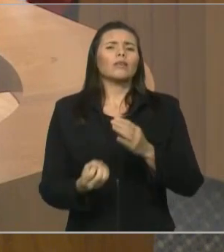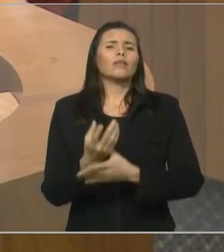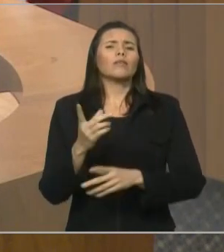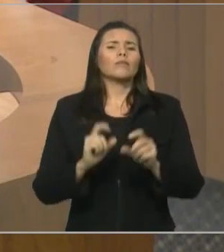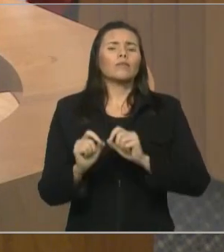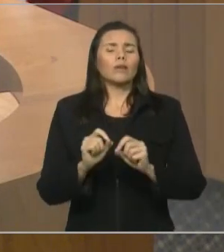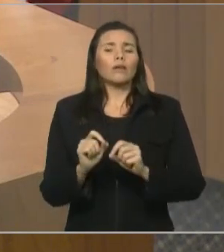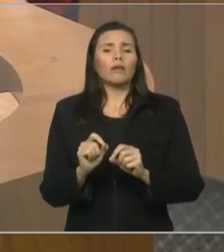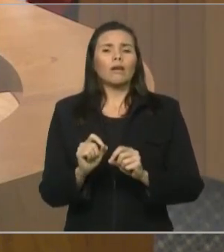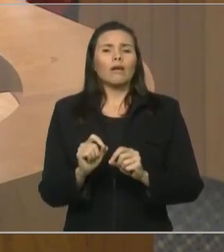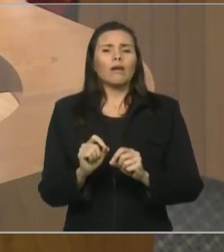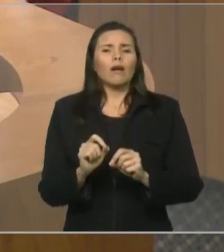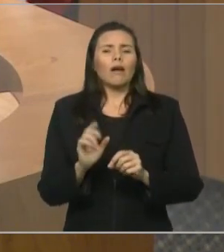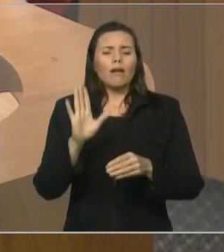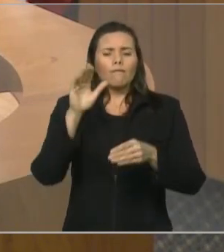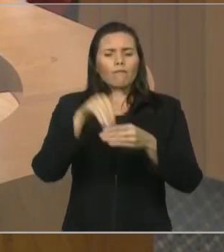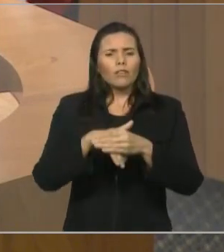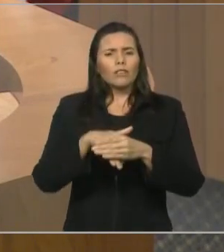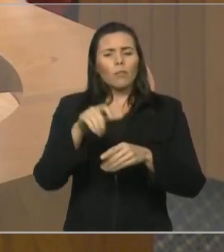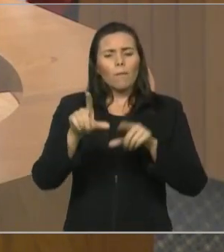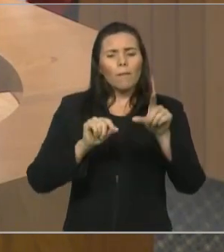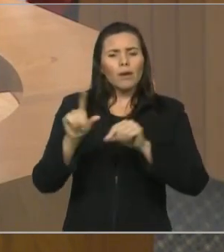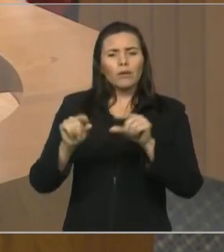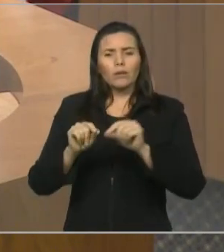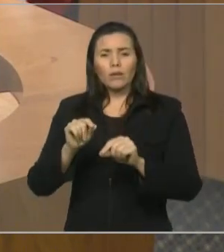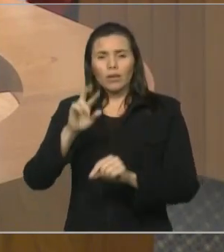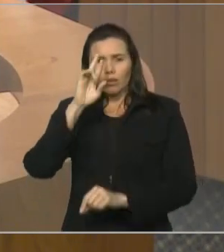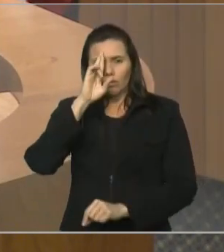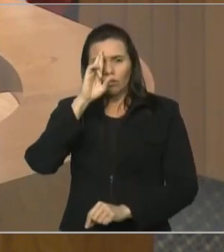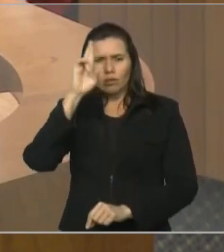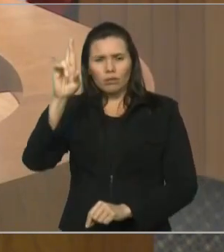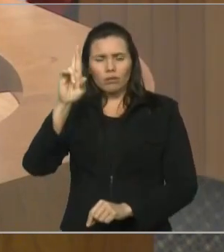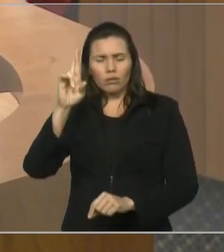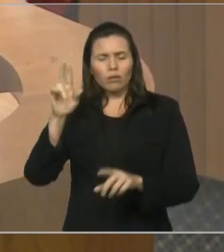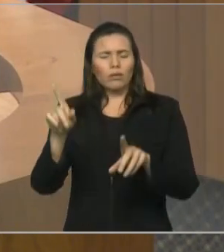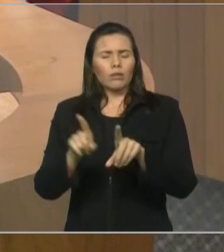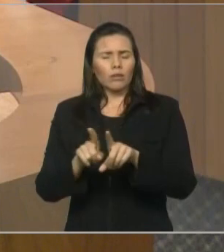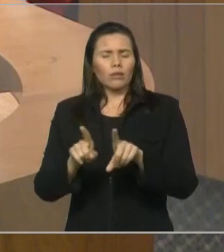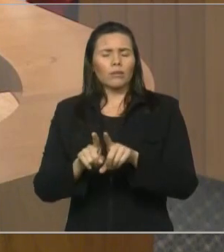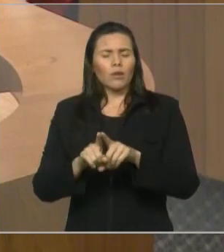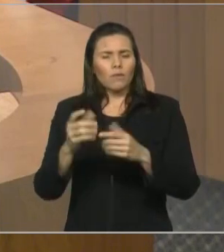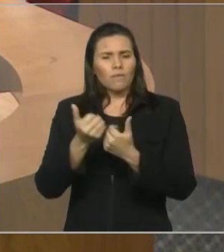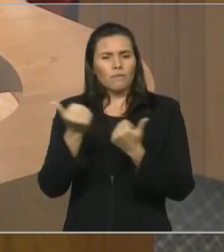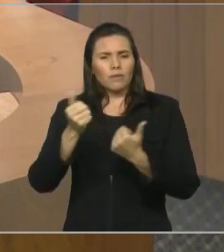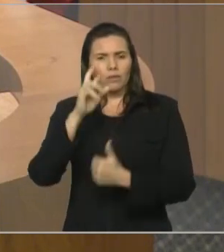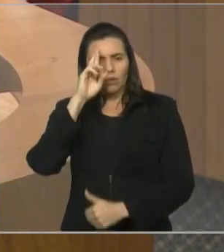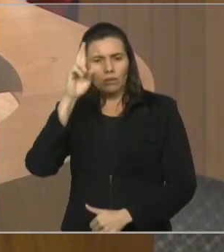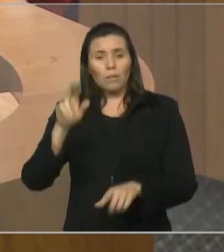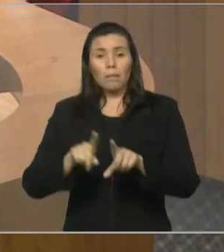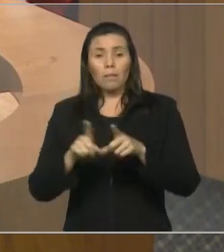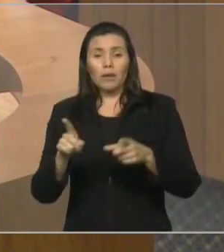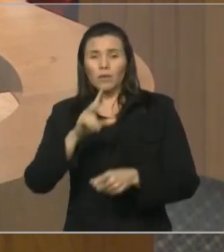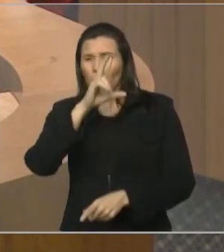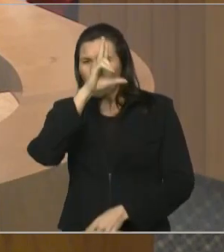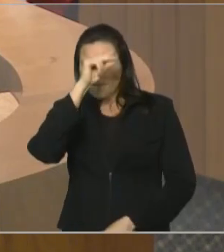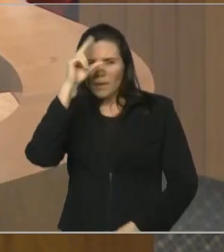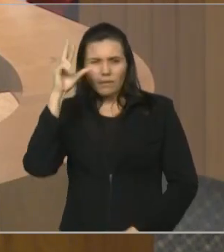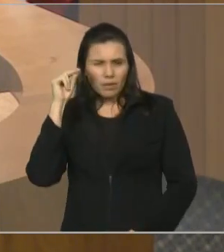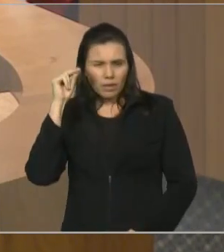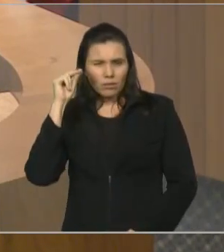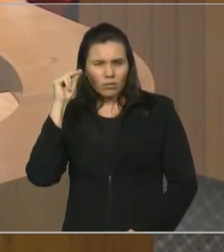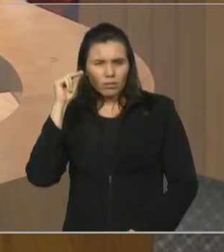diretores. Mas o prefeito de Açailândia, mesmo sendo do